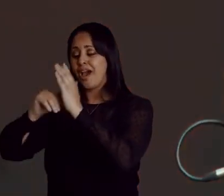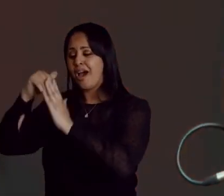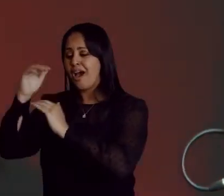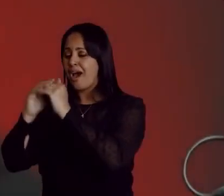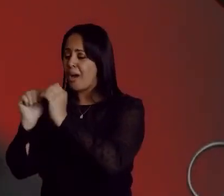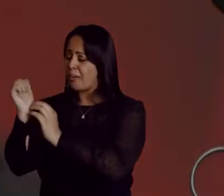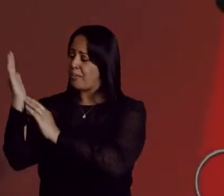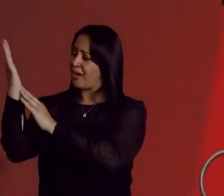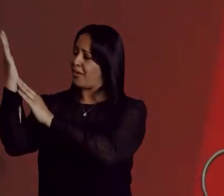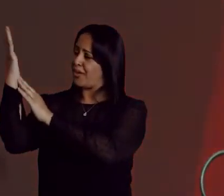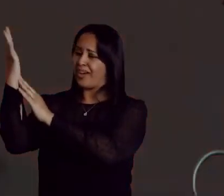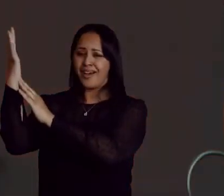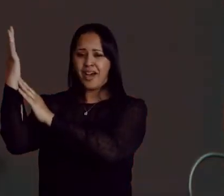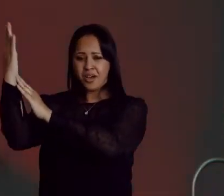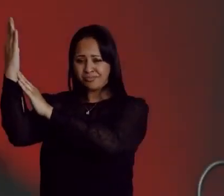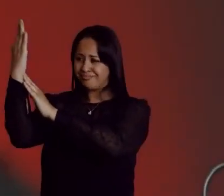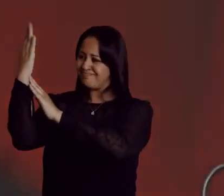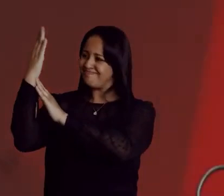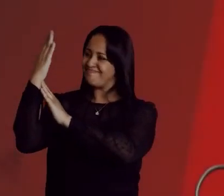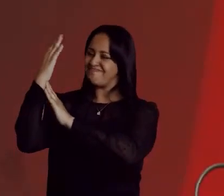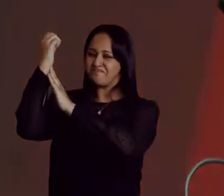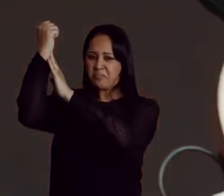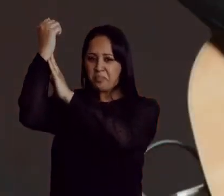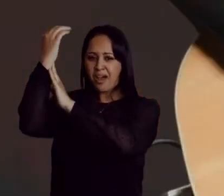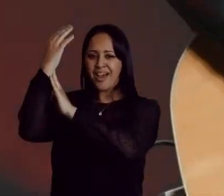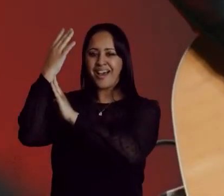estendeu a sua